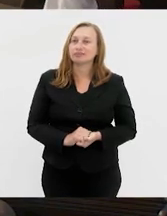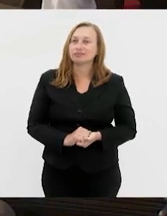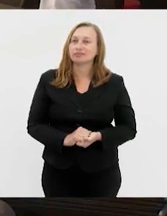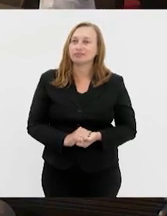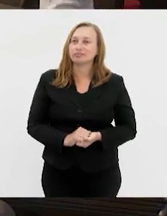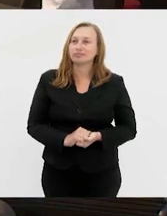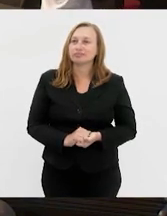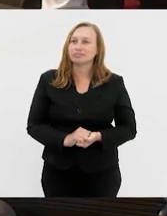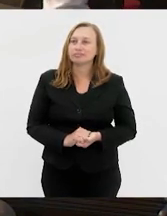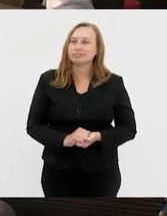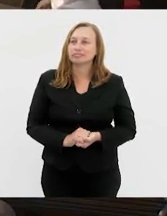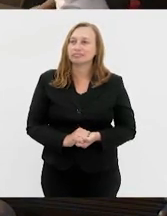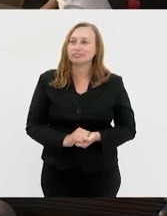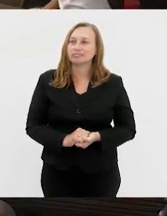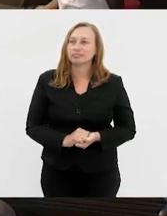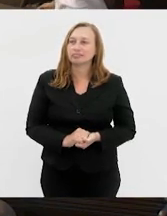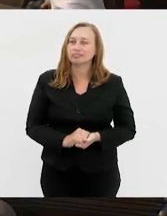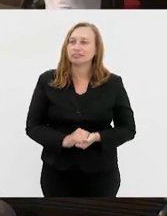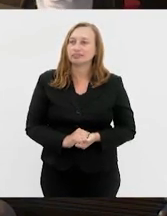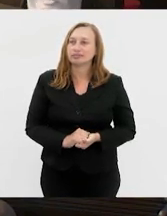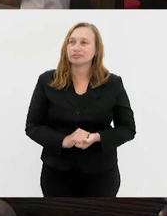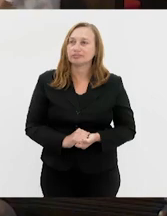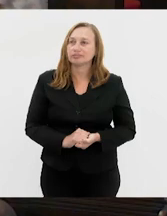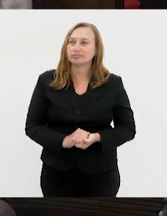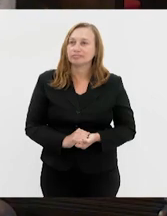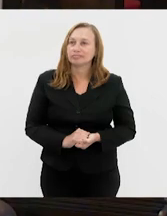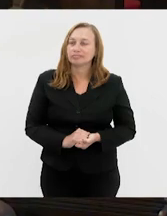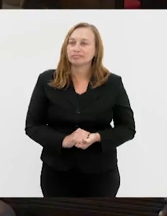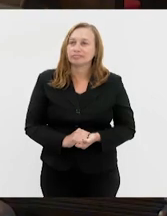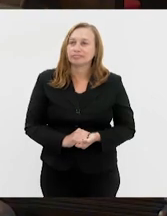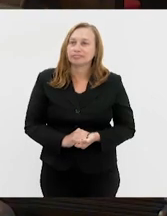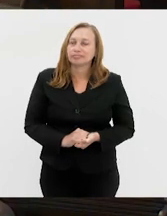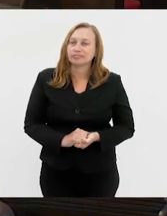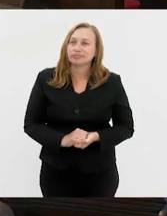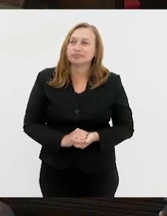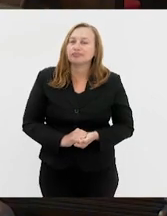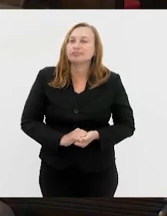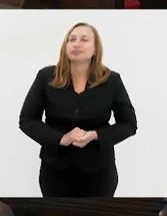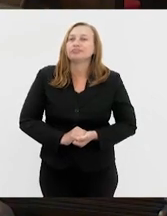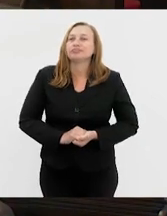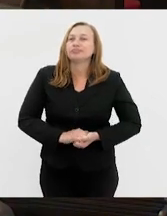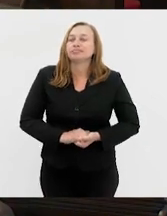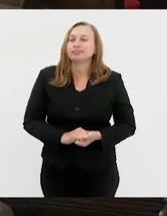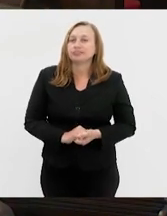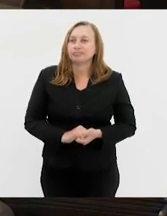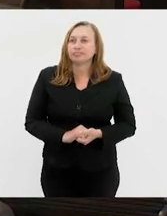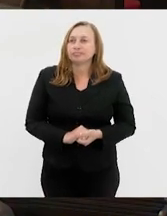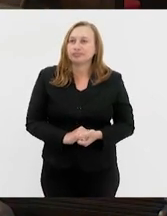Posso?